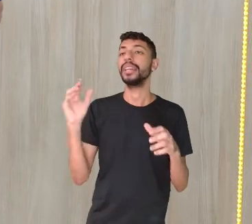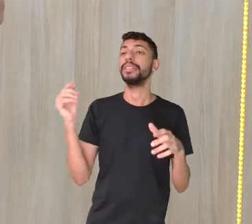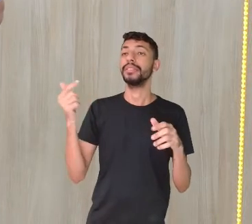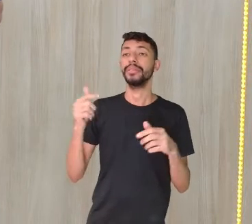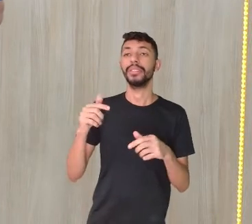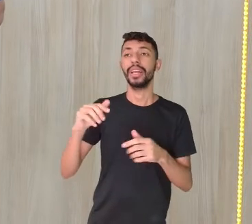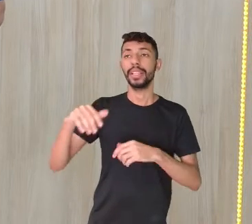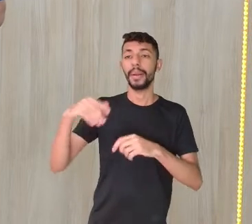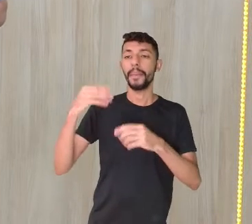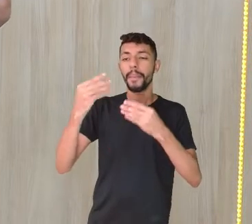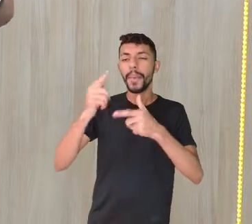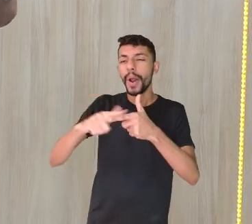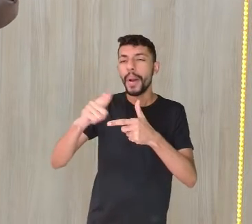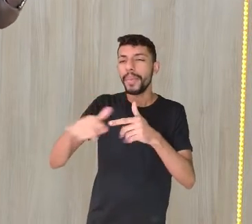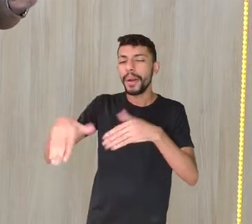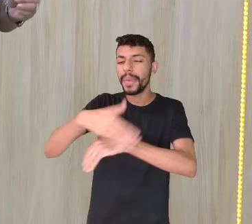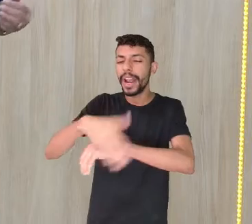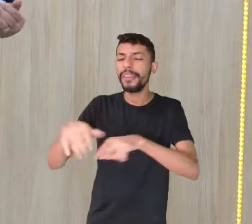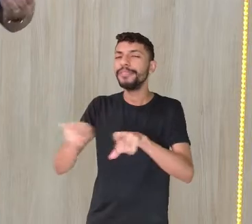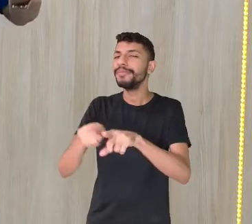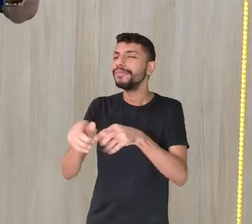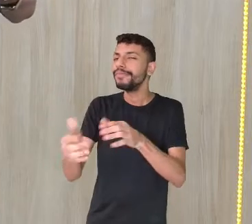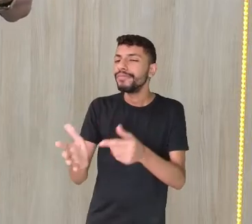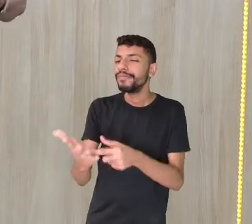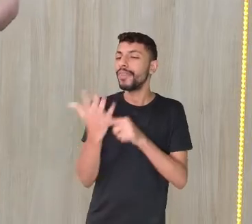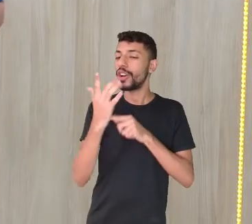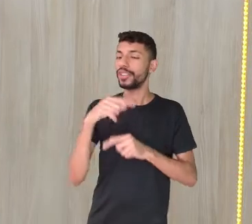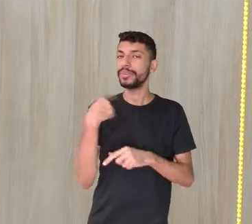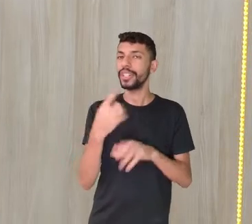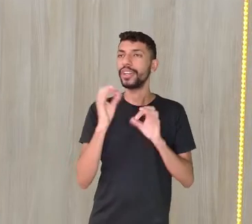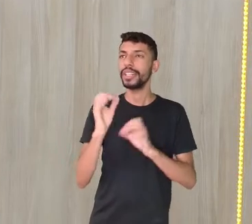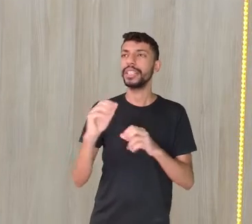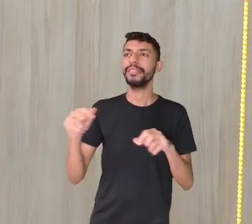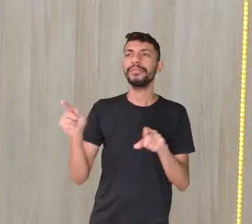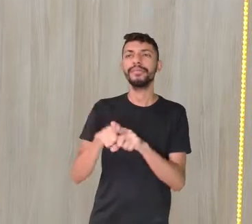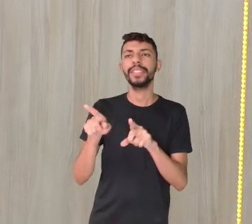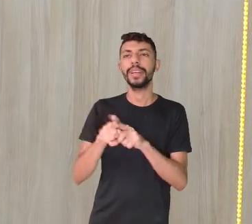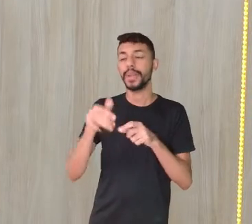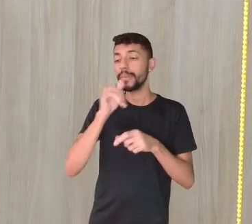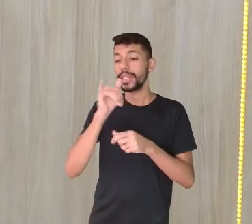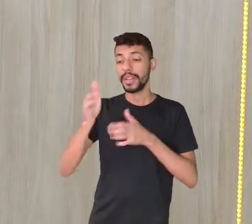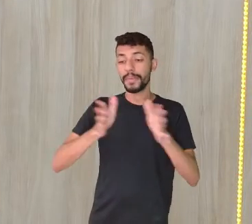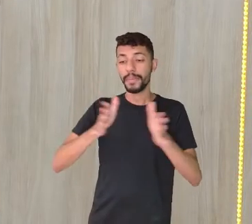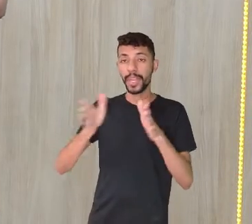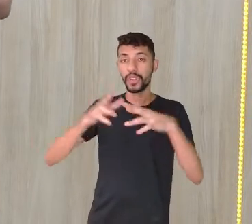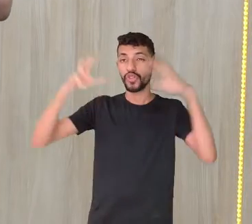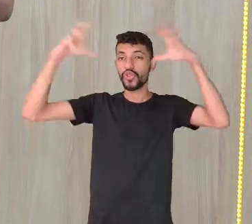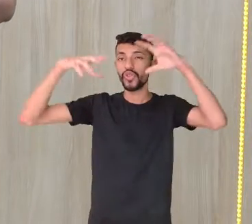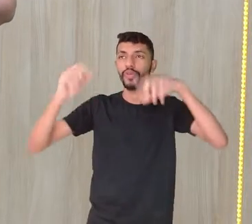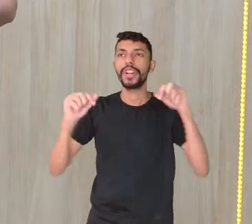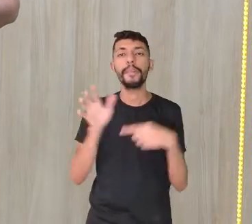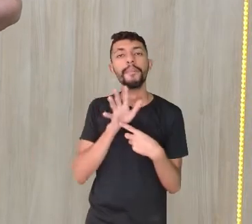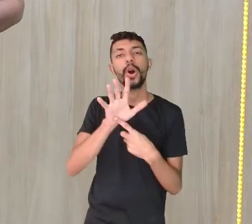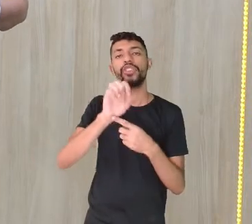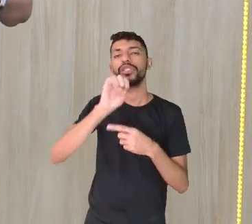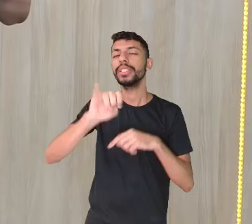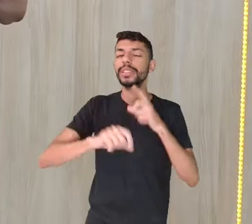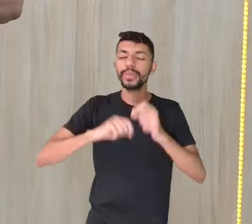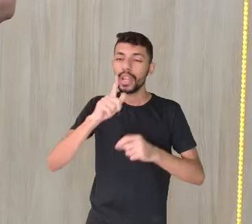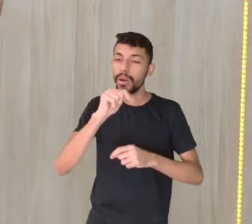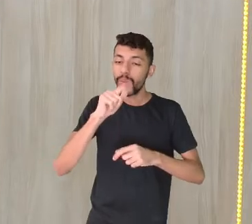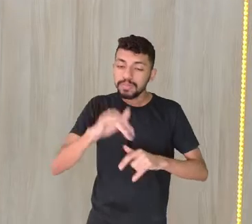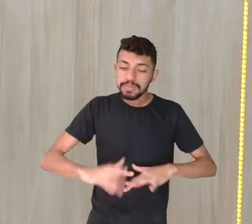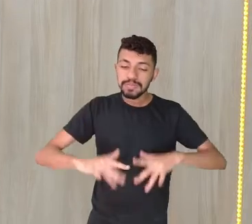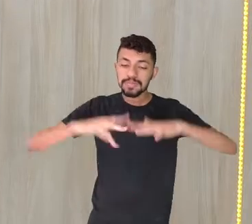aplicativos apresentam para a gente. Se está congestionado, esse período de chuva apresenta alagamentos. Então, vejam que